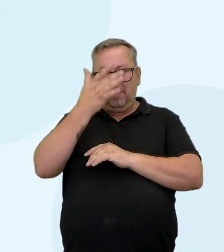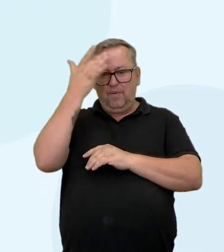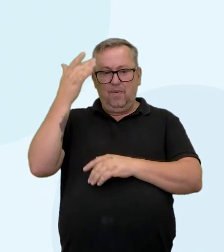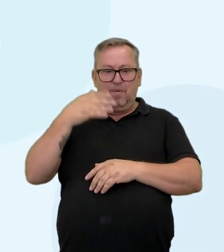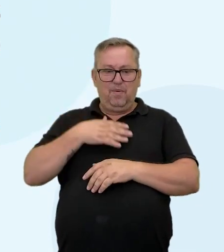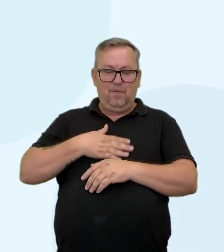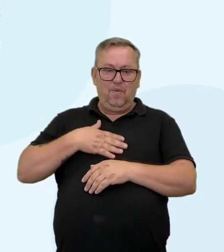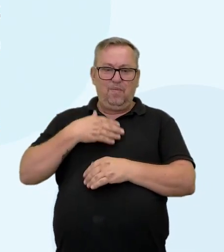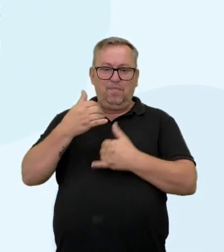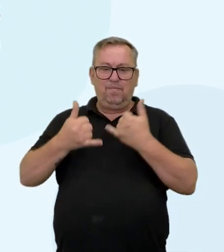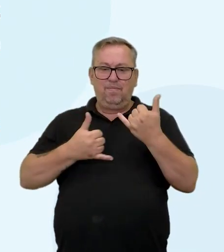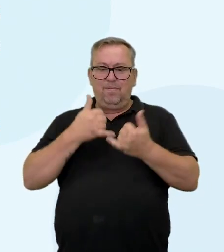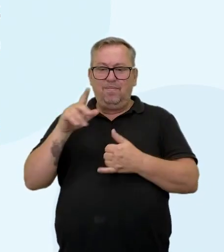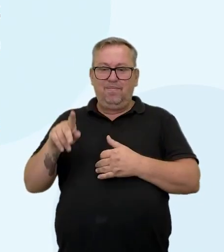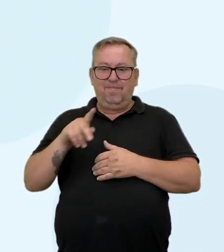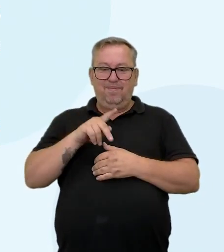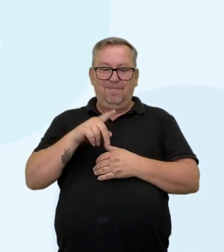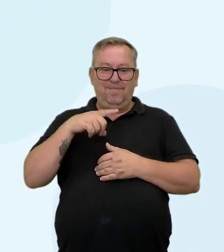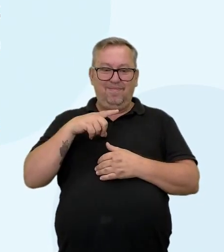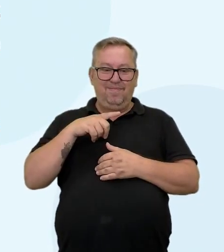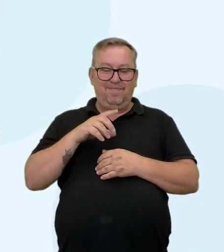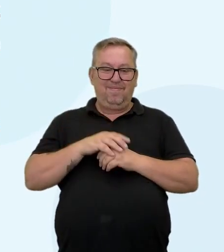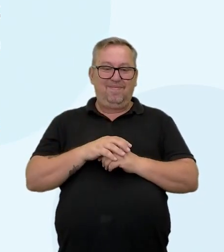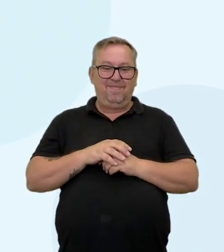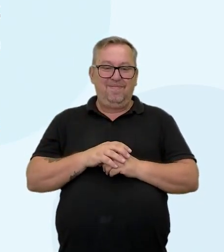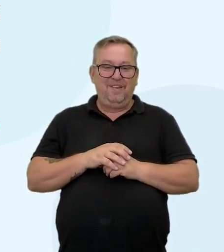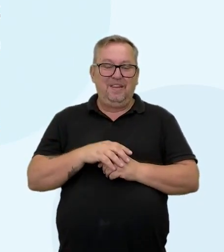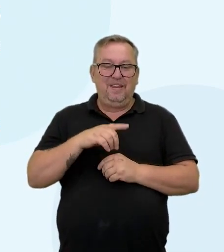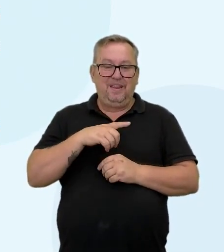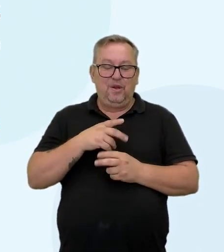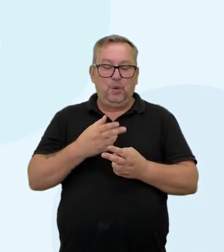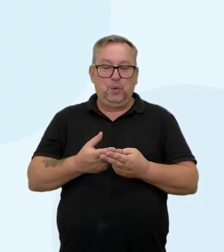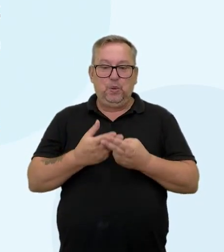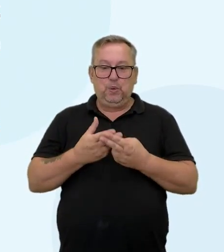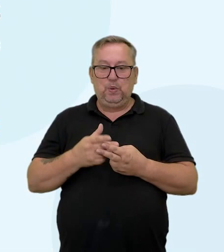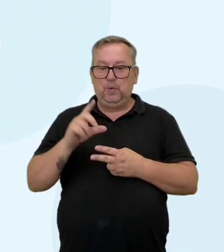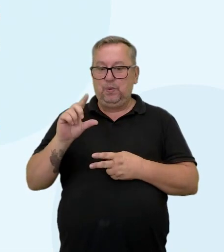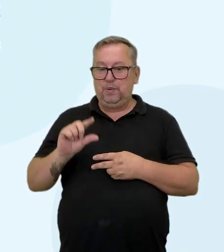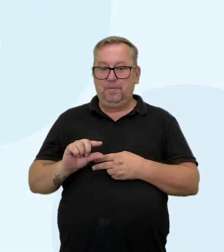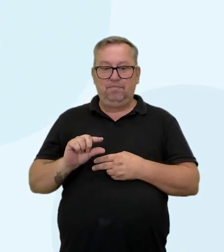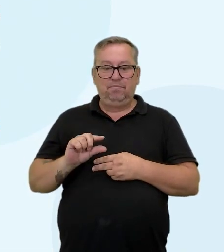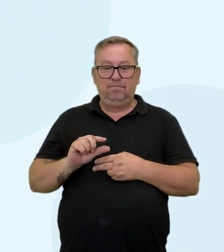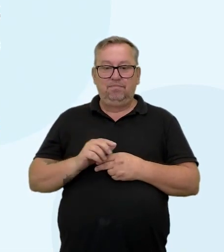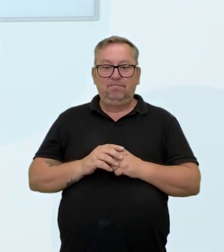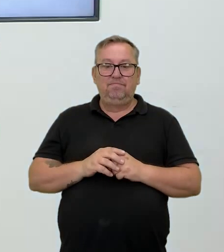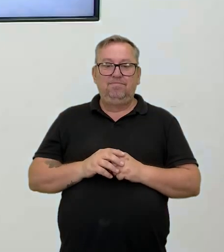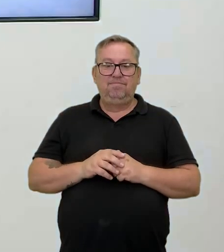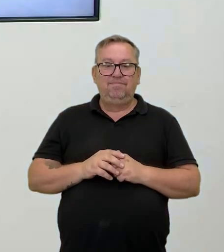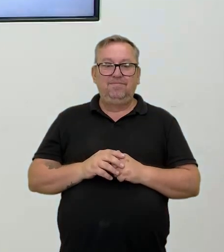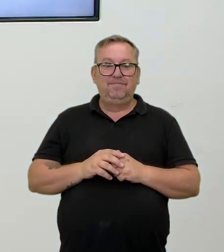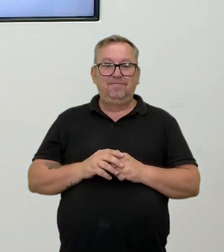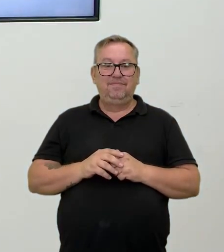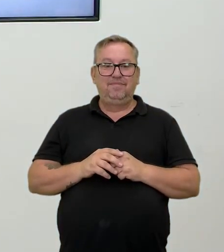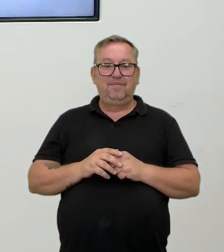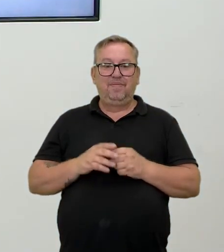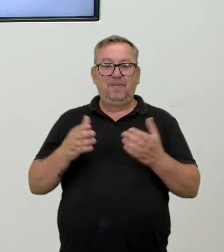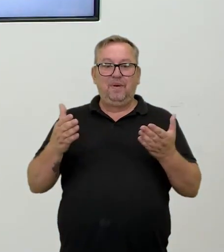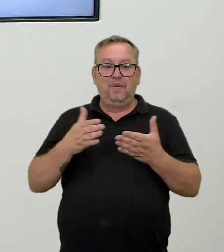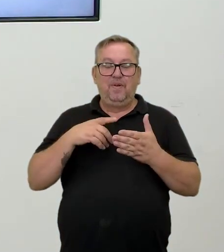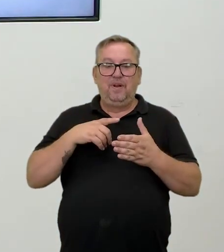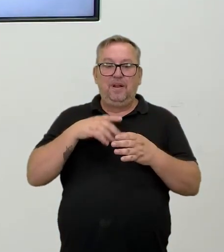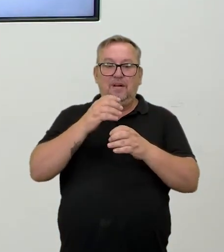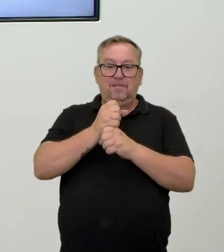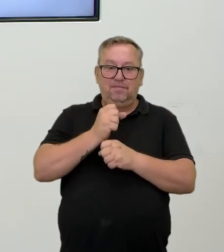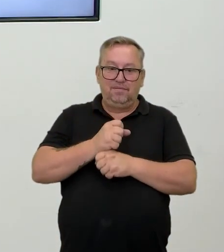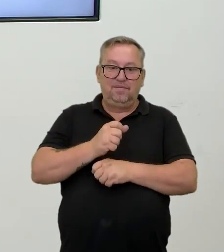de brincar diz que o professor estava meio com a paciência curta, vamos dizer assim, né? E fala, vou ter que dar trabalho